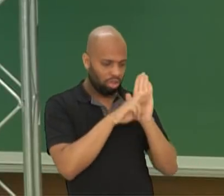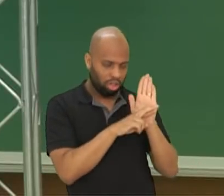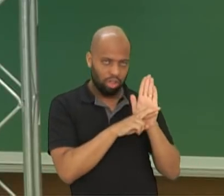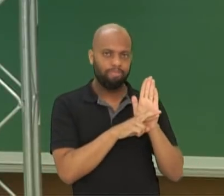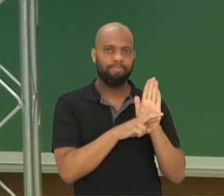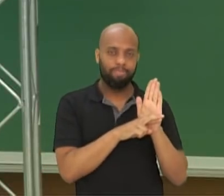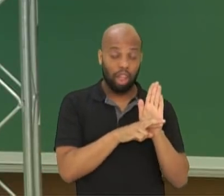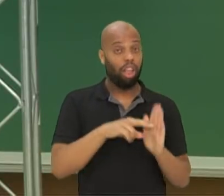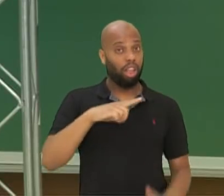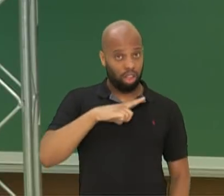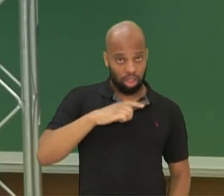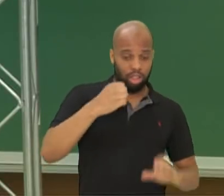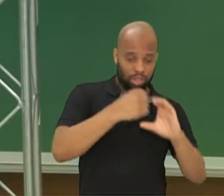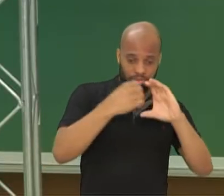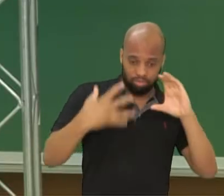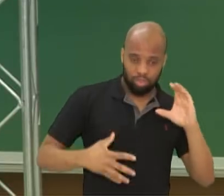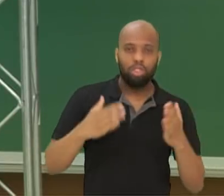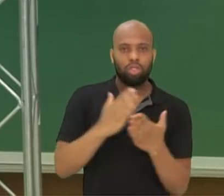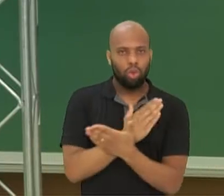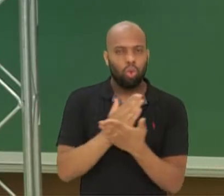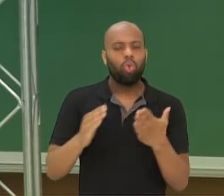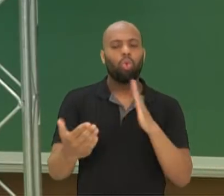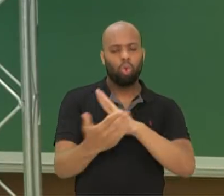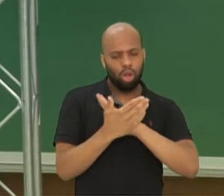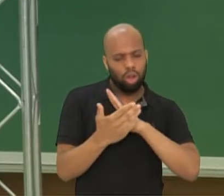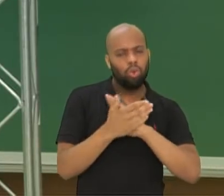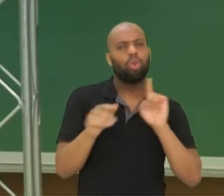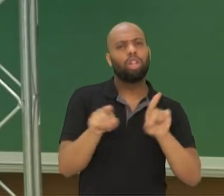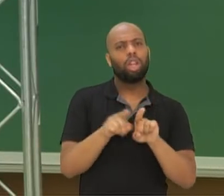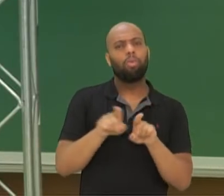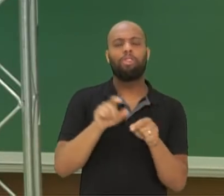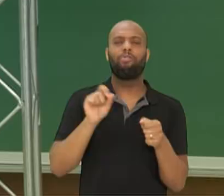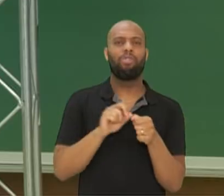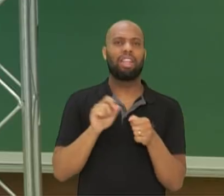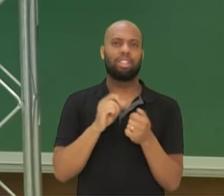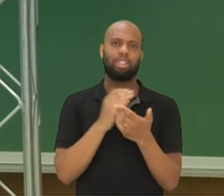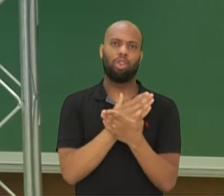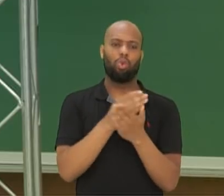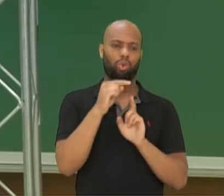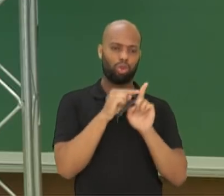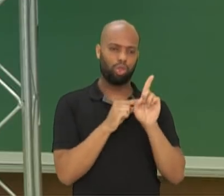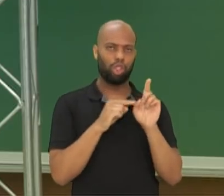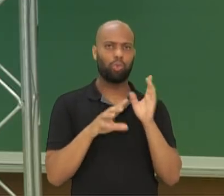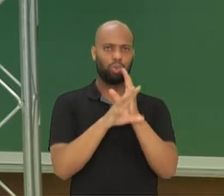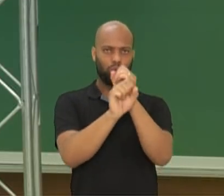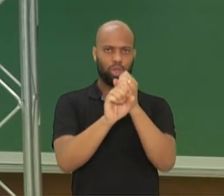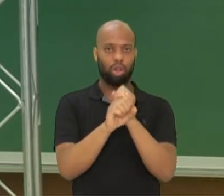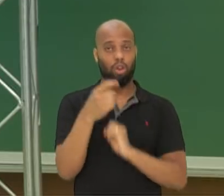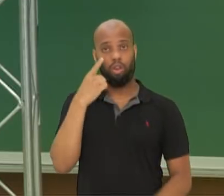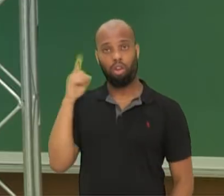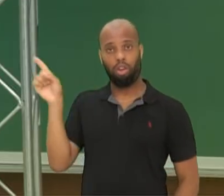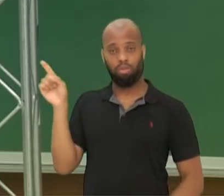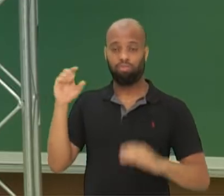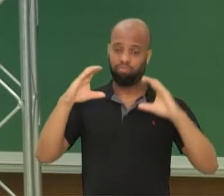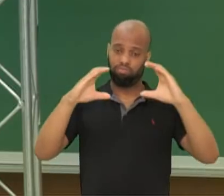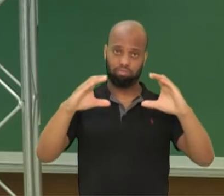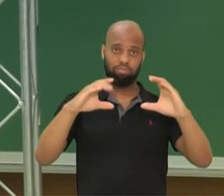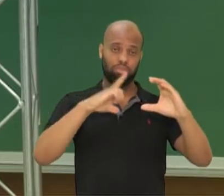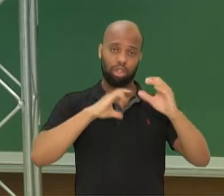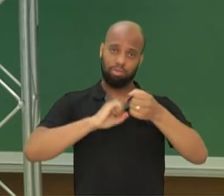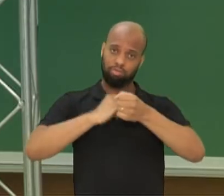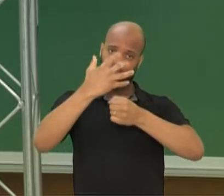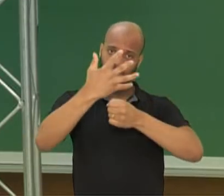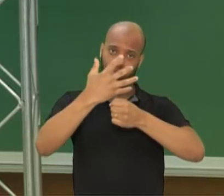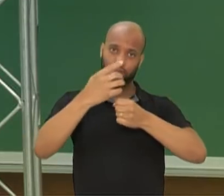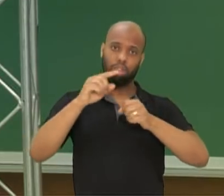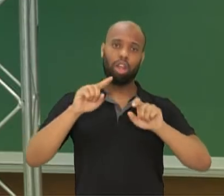principalmente características, que nos ajudam a realizar alguns cálculos. Olha só essa, uma função